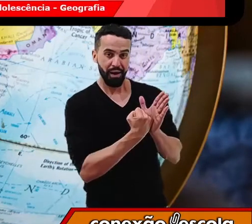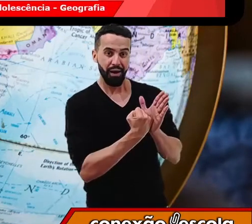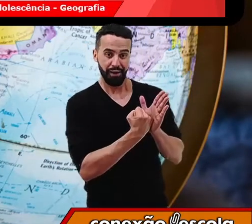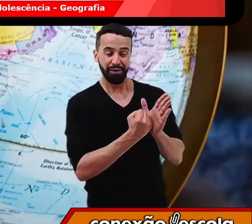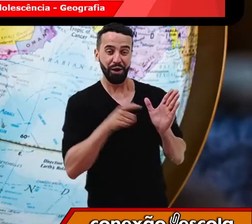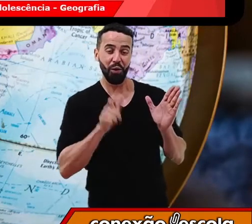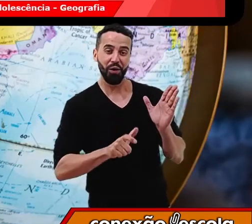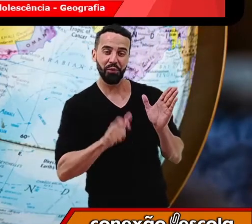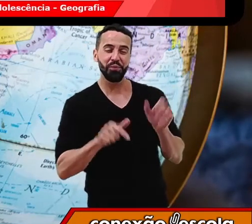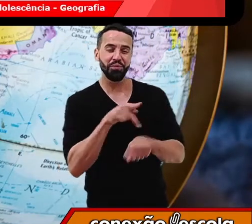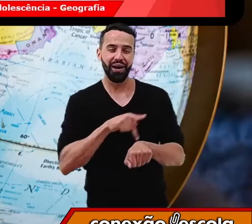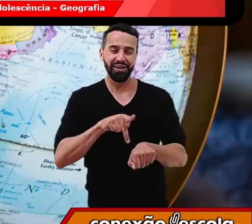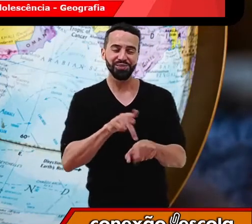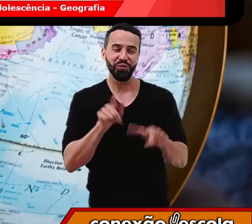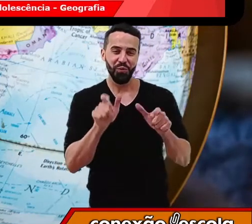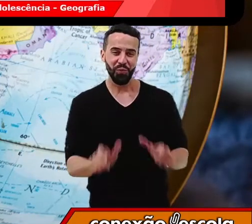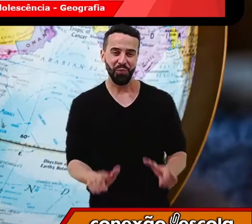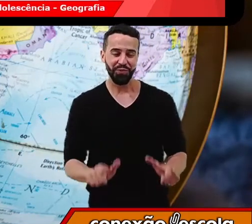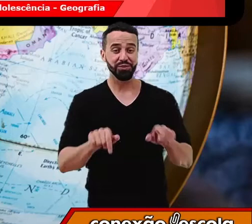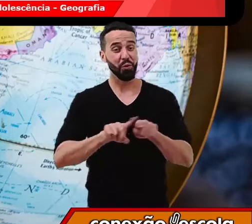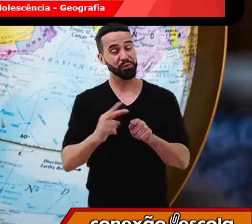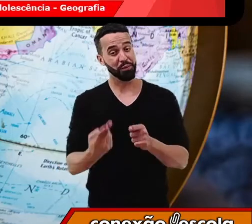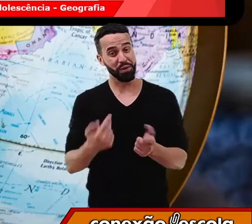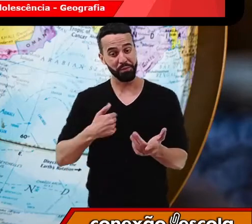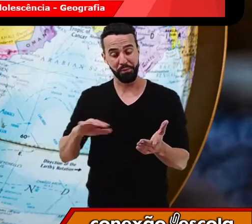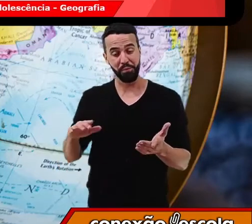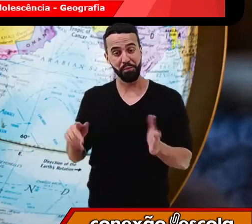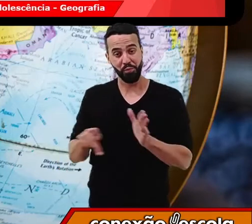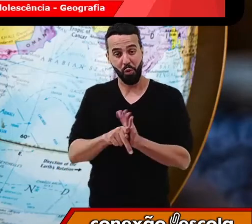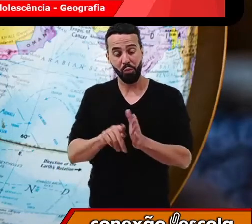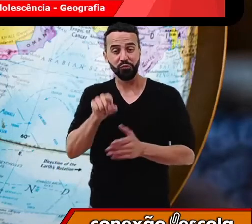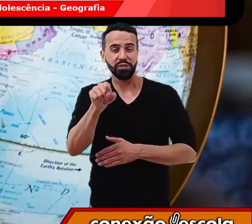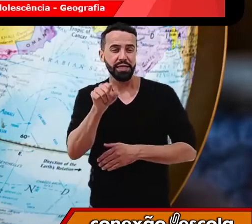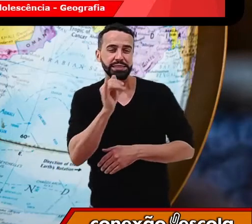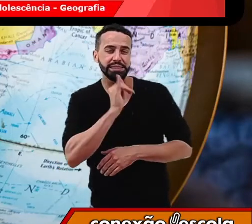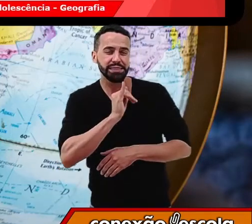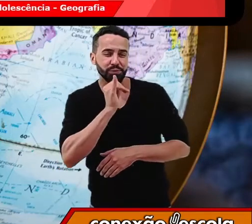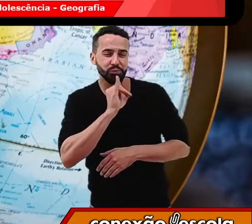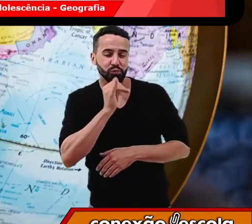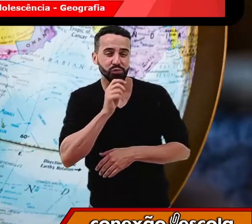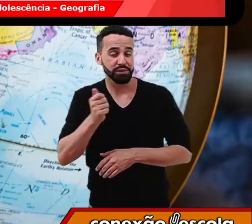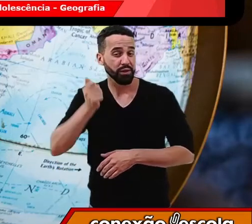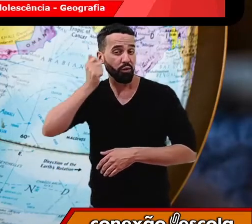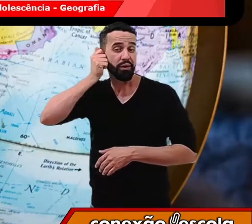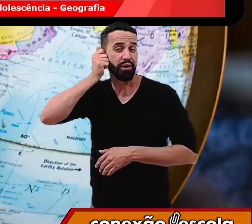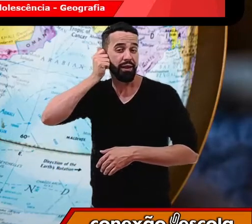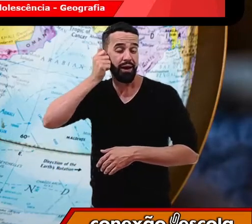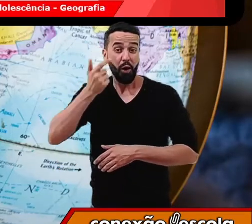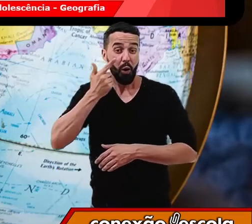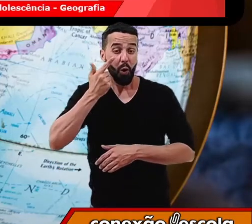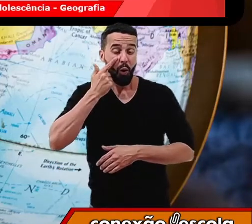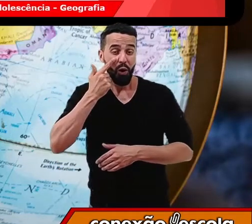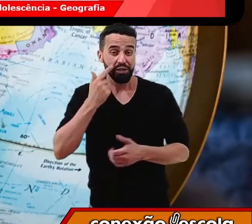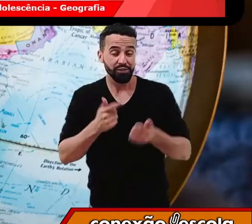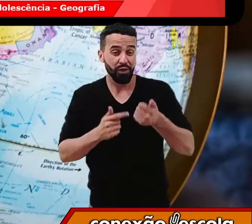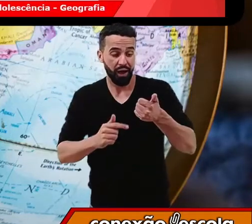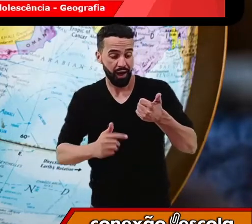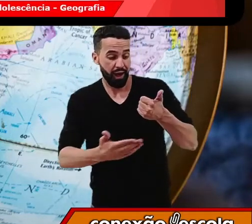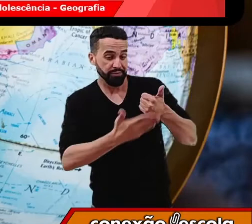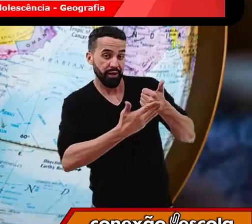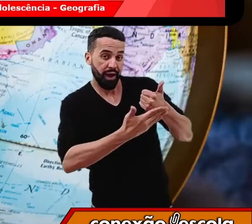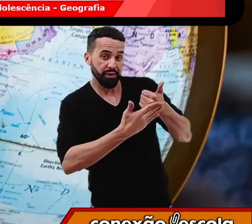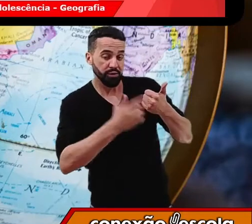ou impressos nos próprios produtos. Olha aí o seu celular, olha no fundo do seu celular se não tem impresso